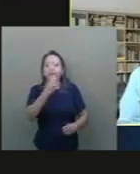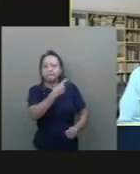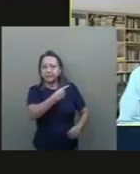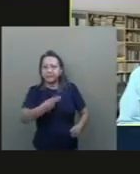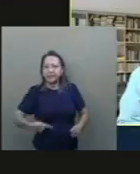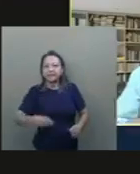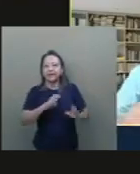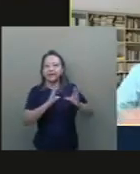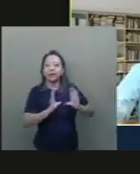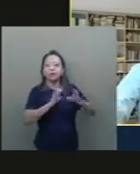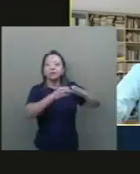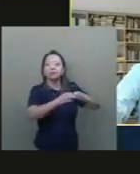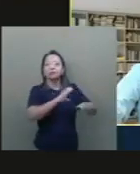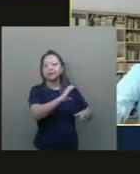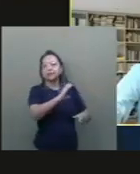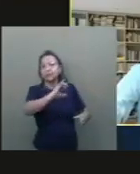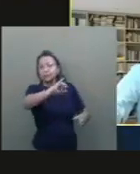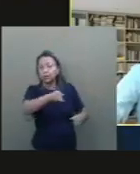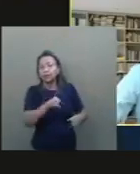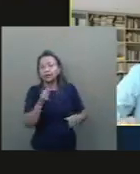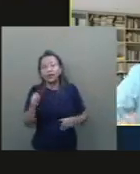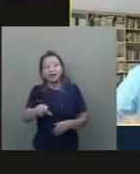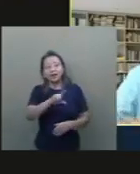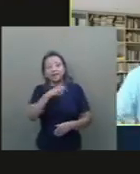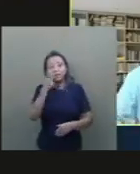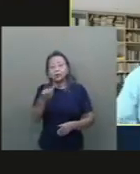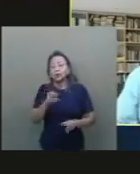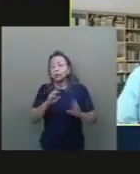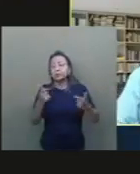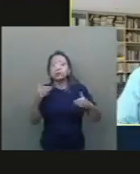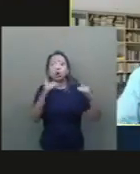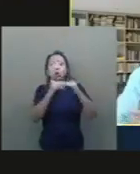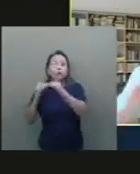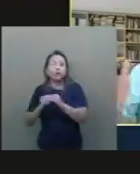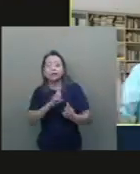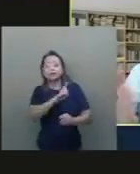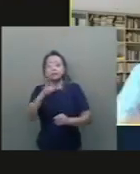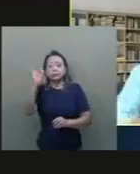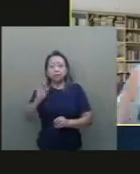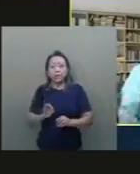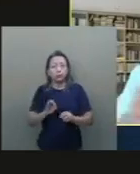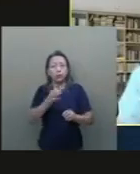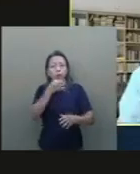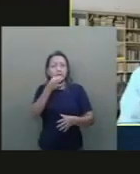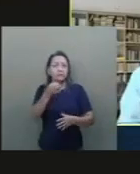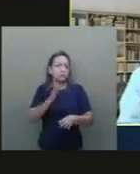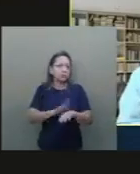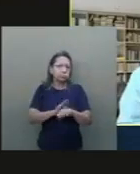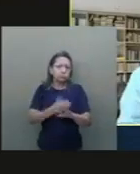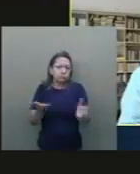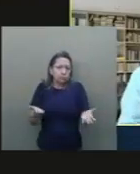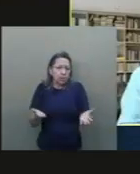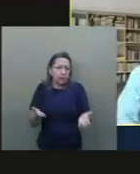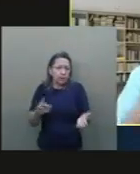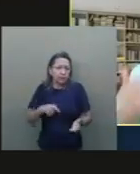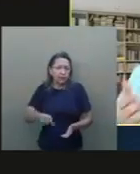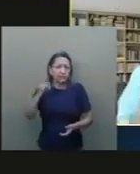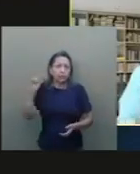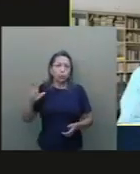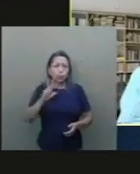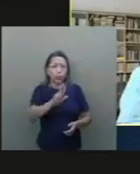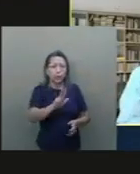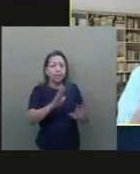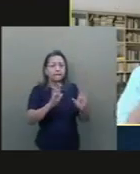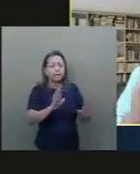CCJ, e como ela disse, ela não precisa concordar 100% com a opção que ele fez pelo Lula, mas só